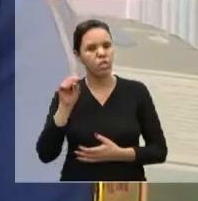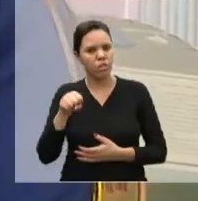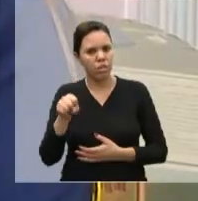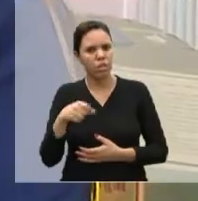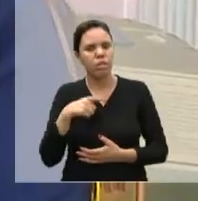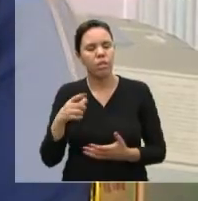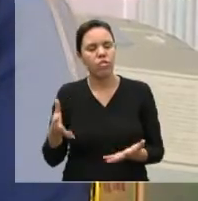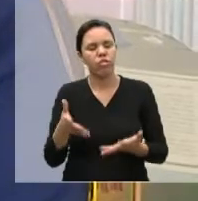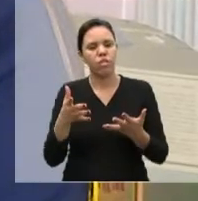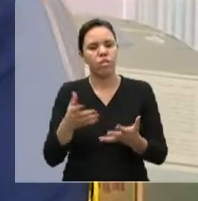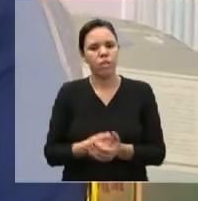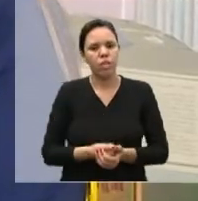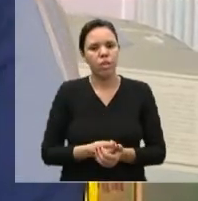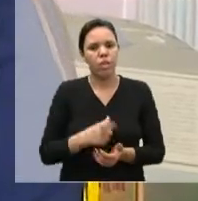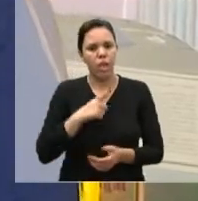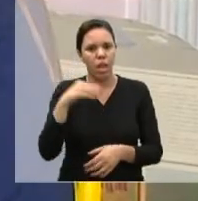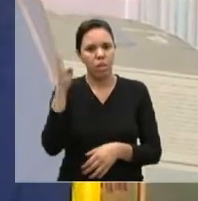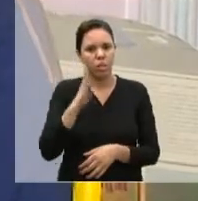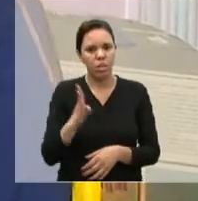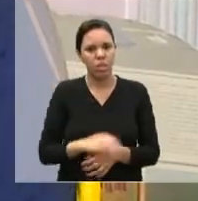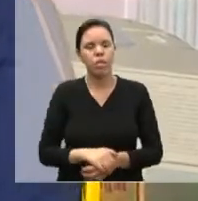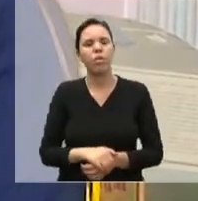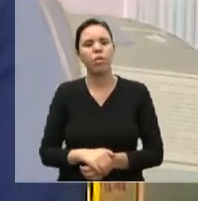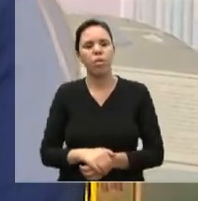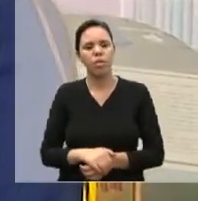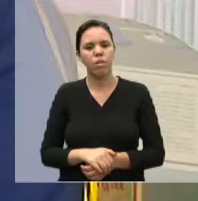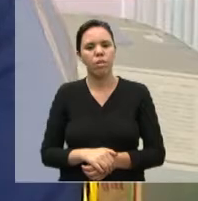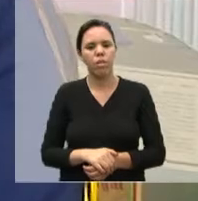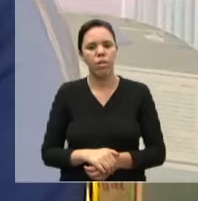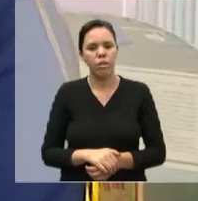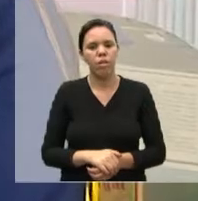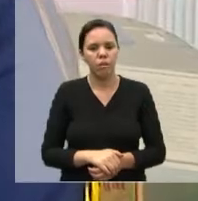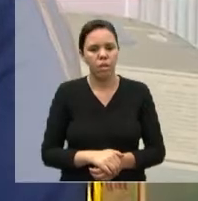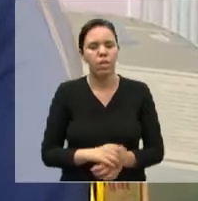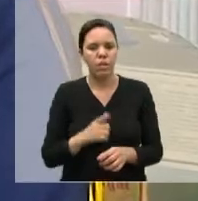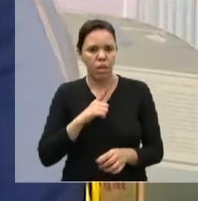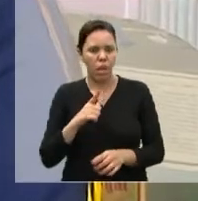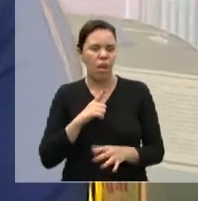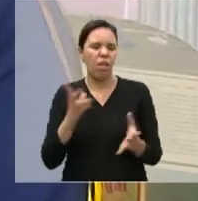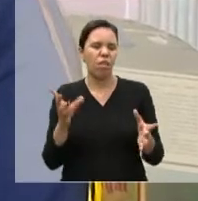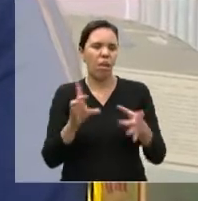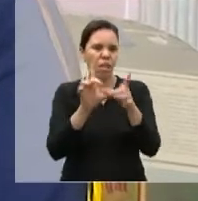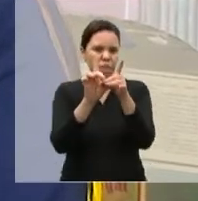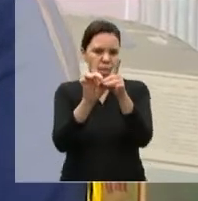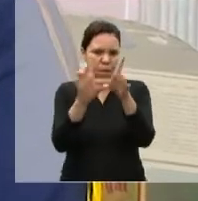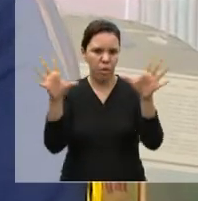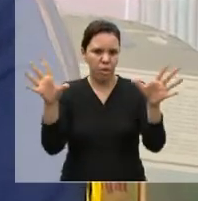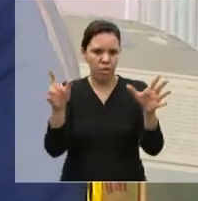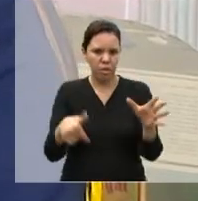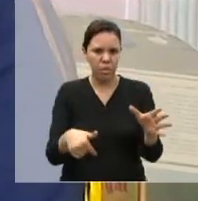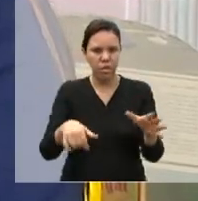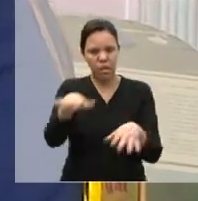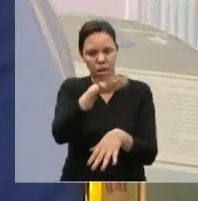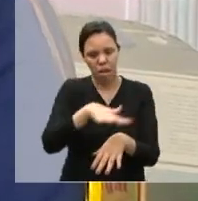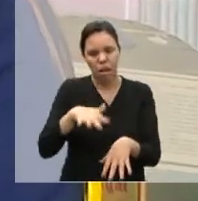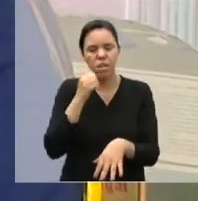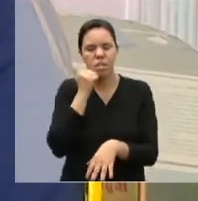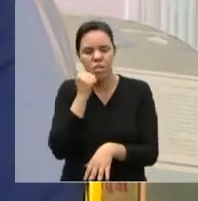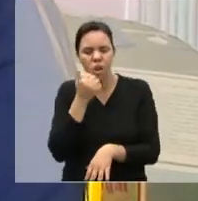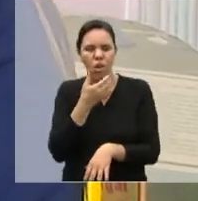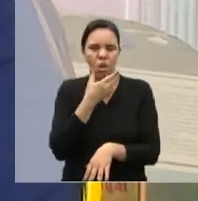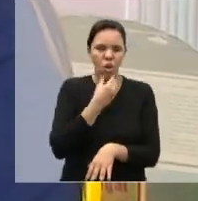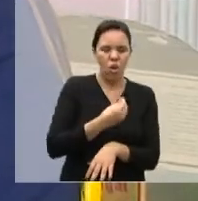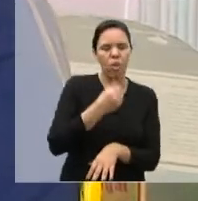Brasil, surpreendentemente, né, e felizmente, a gente está no caminho para uma maior democracia no cenário científico, né, entre homens e